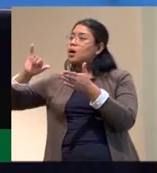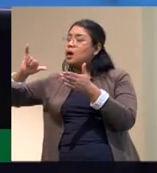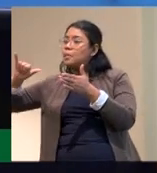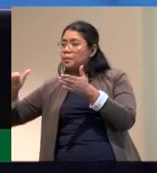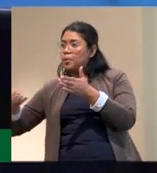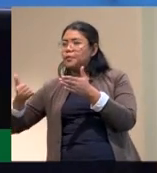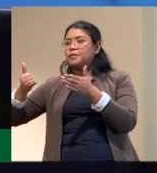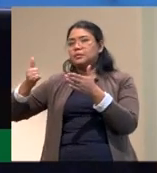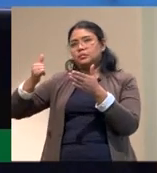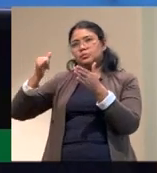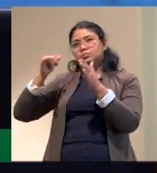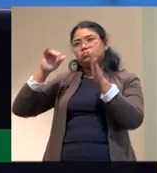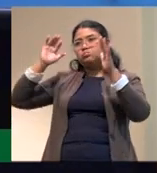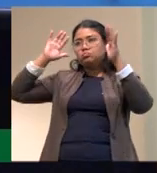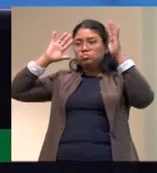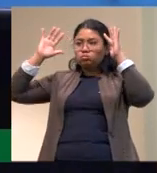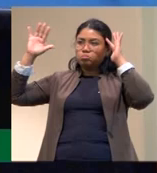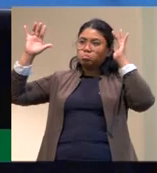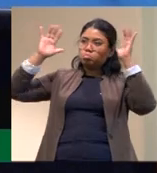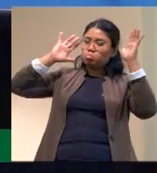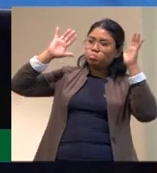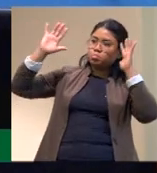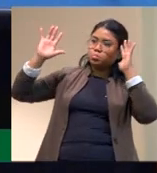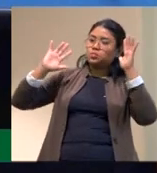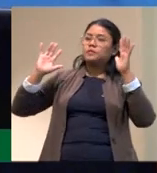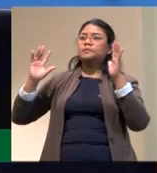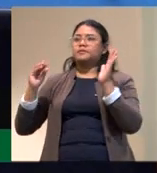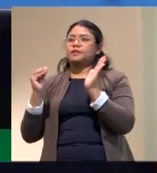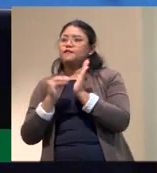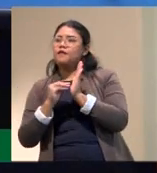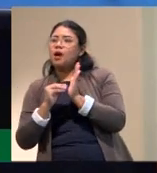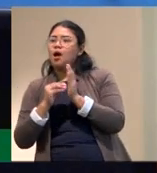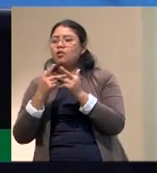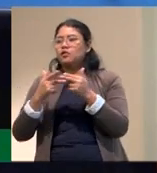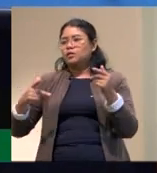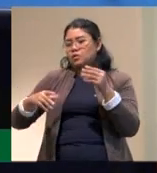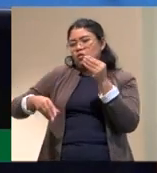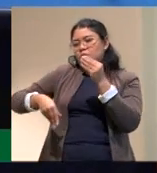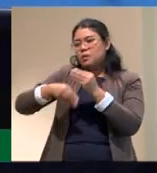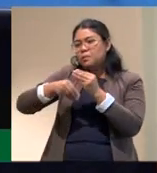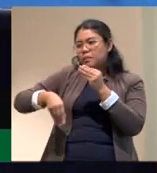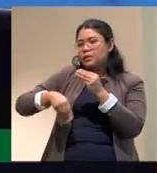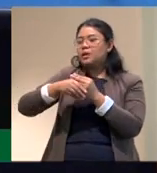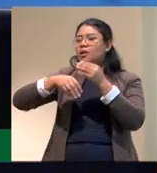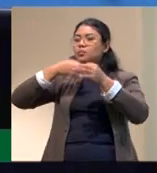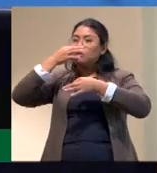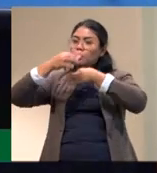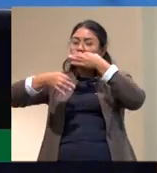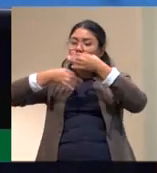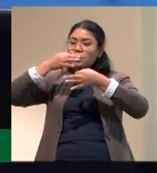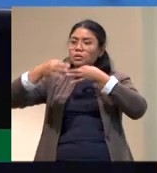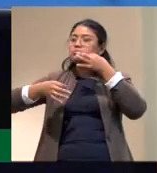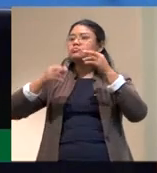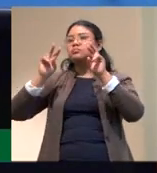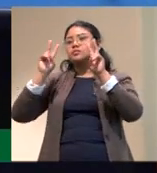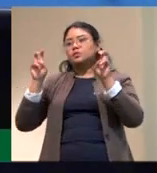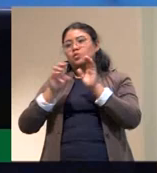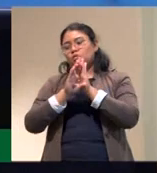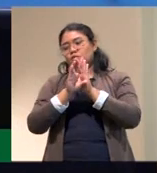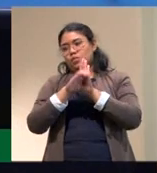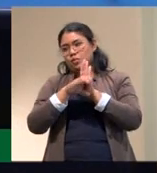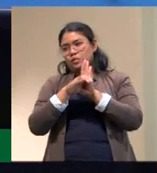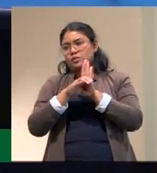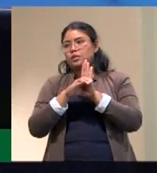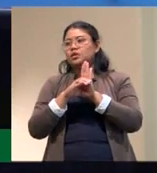aproveitando os questionamentos e, digamos, lacunas e necessidades de esclarecimento e aprofundamento conceitual que havia no